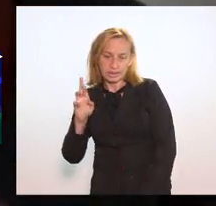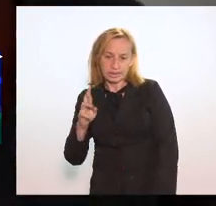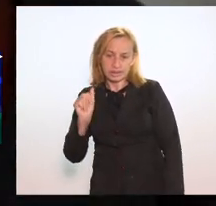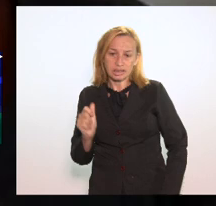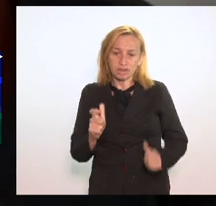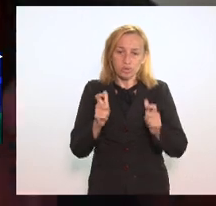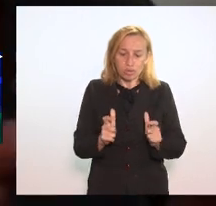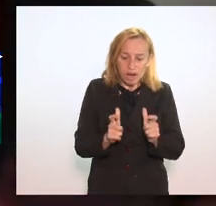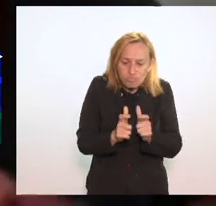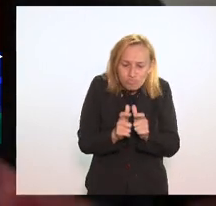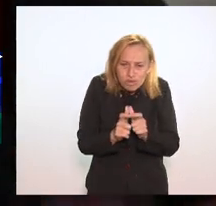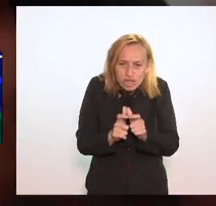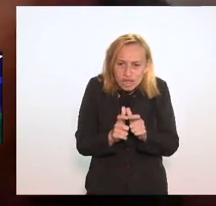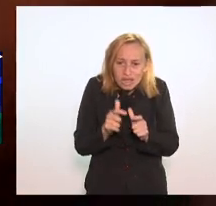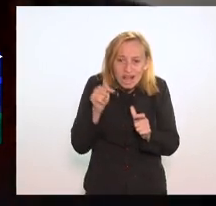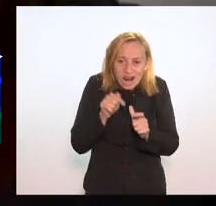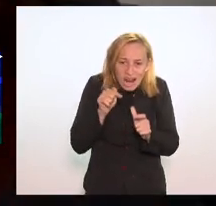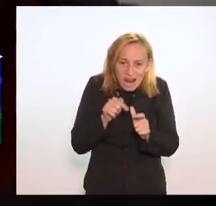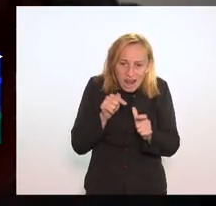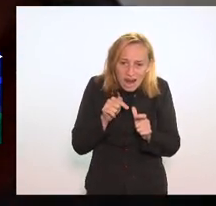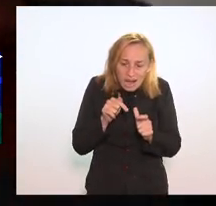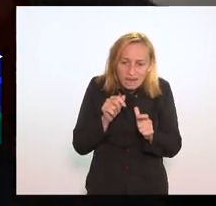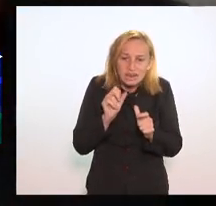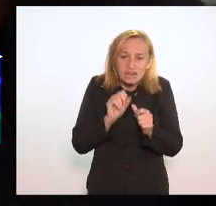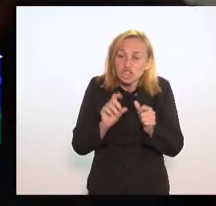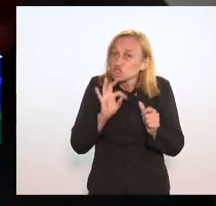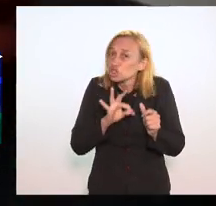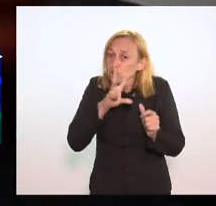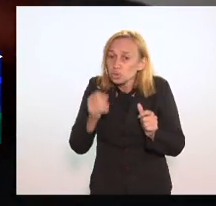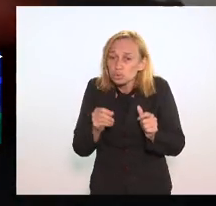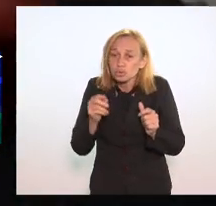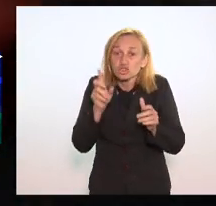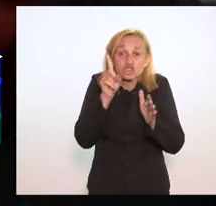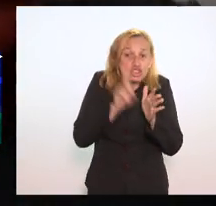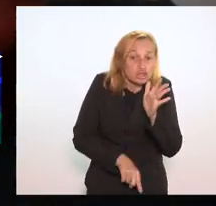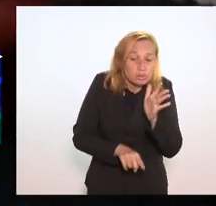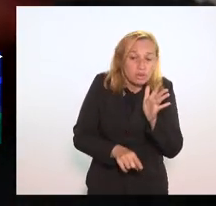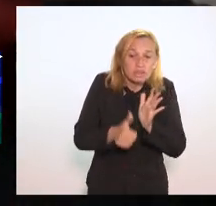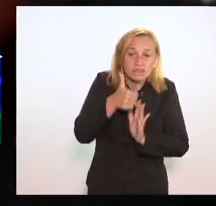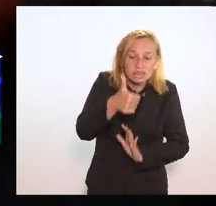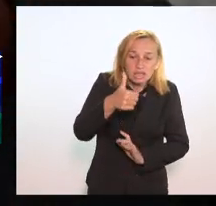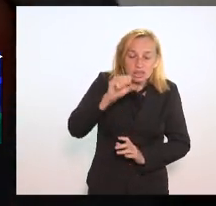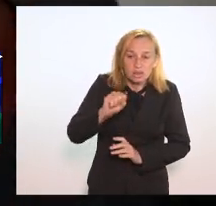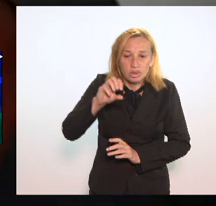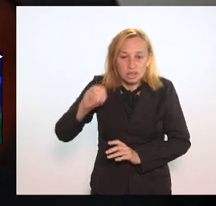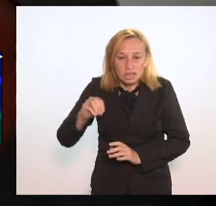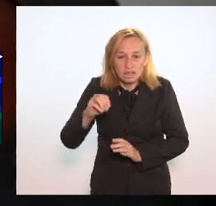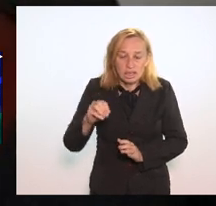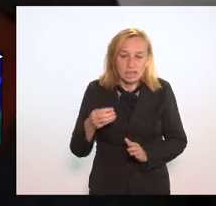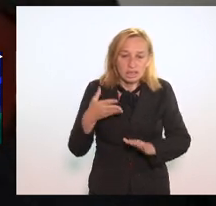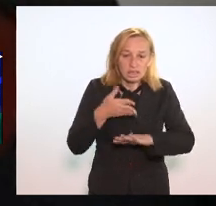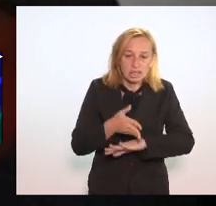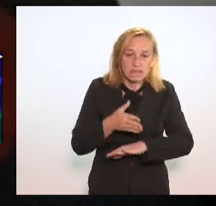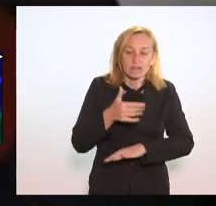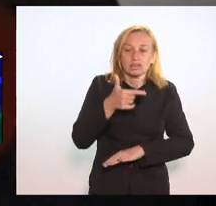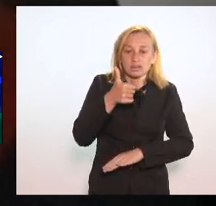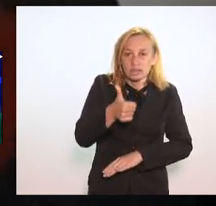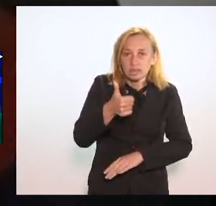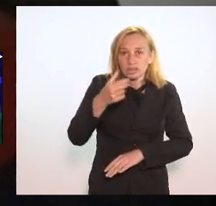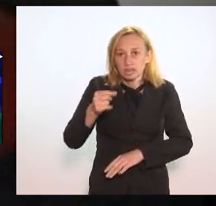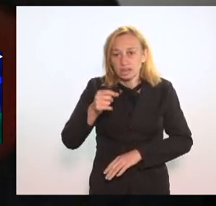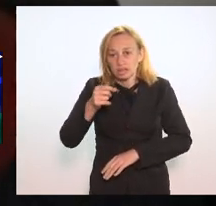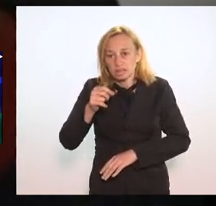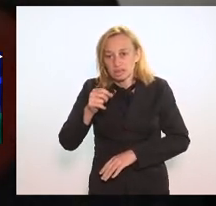no Sininho porque Lá fecha tudo que reduziu de 180 270 a